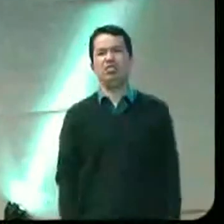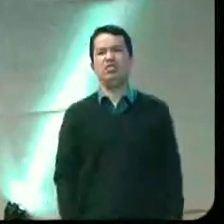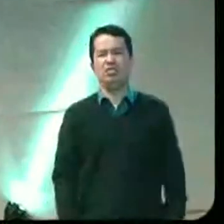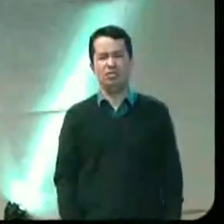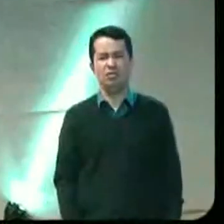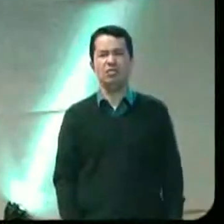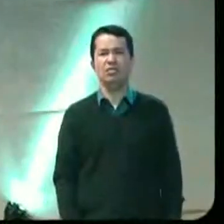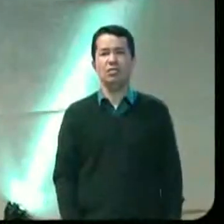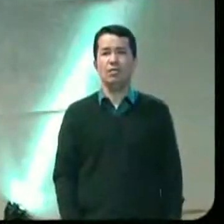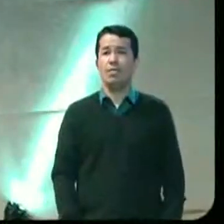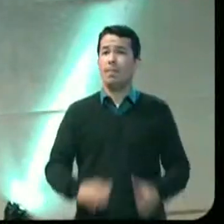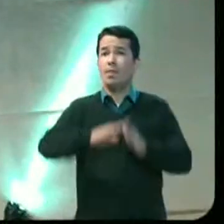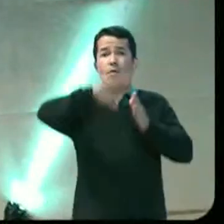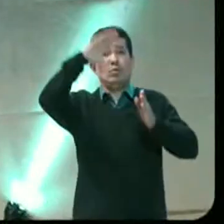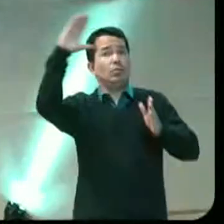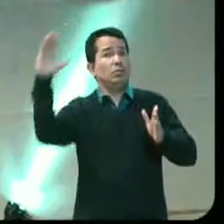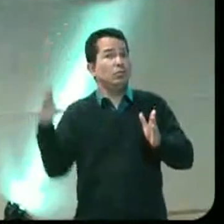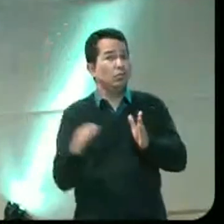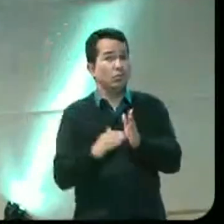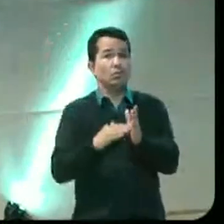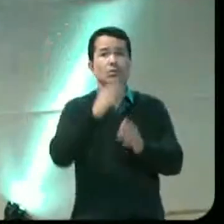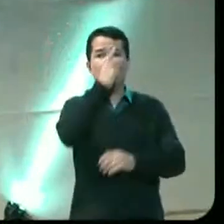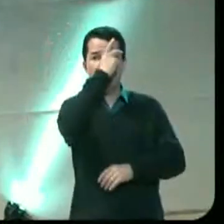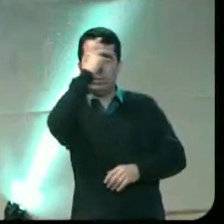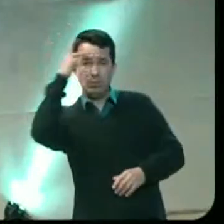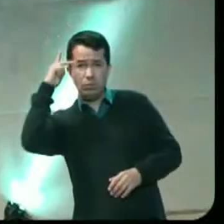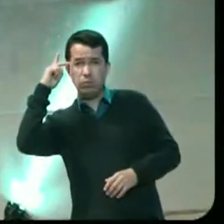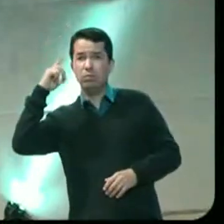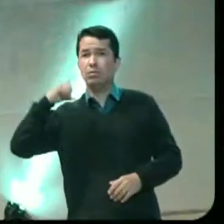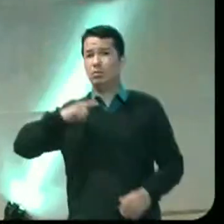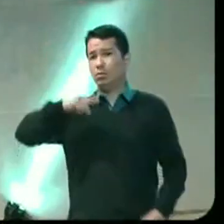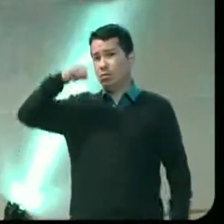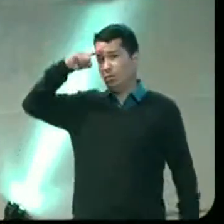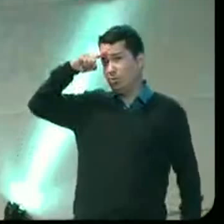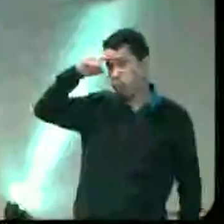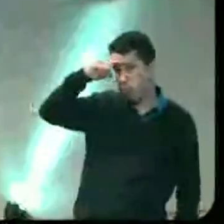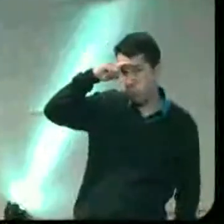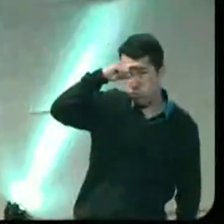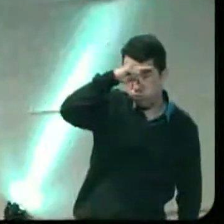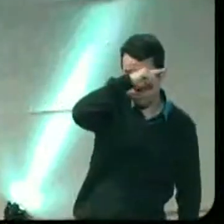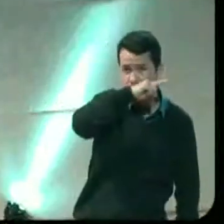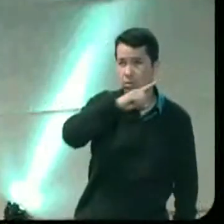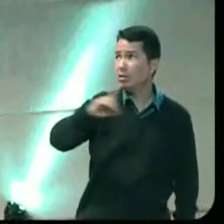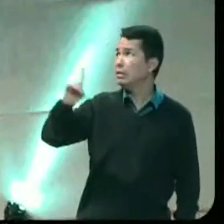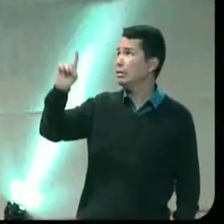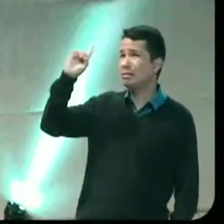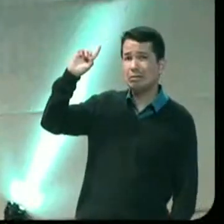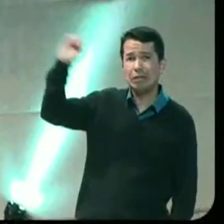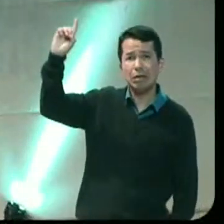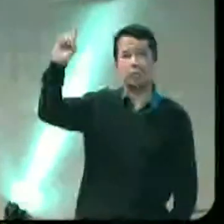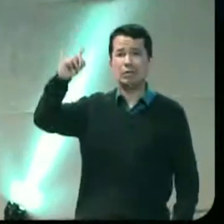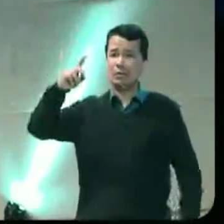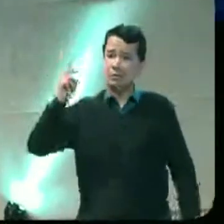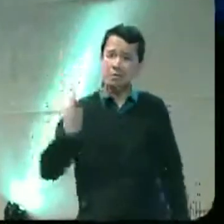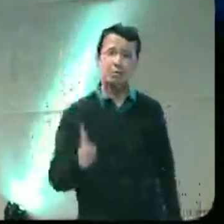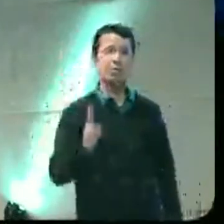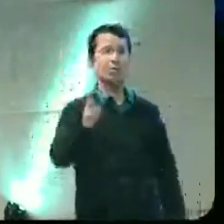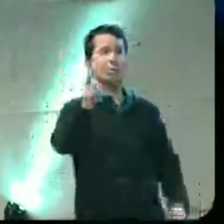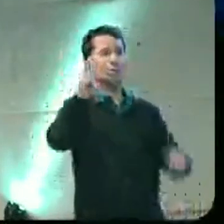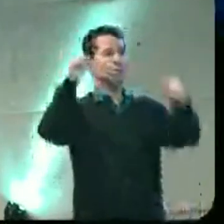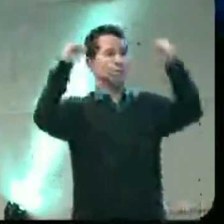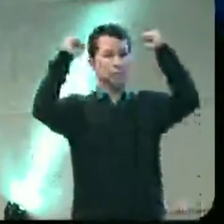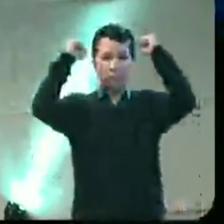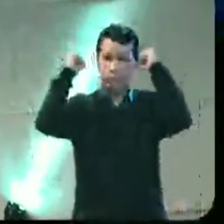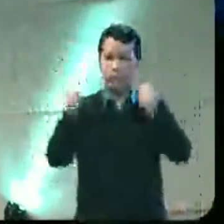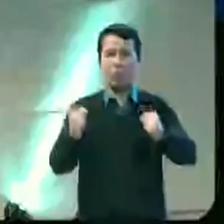difíceis para todo o mundo, Deus continua sendo poderoso para realizar milagres. Eu quero que por